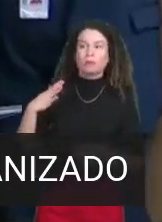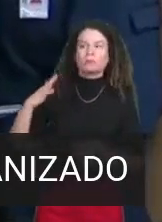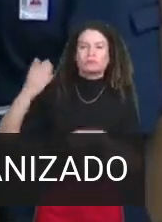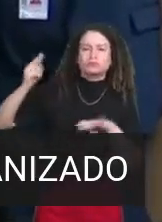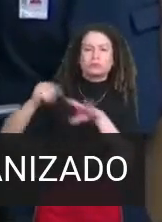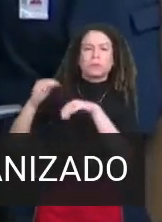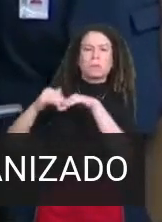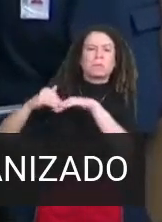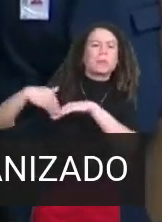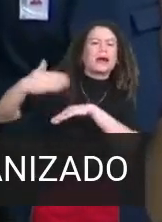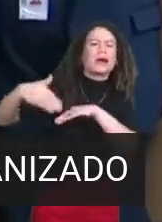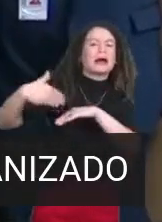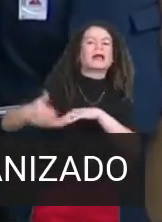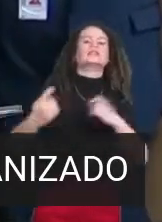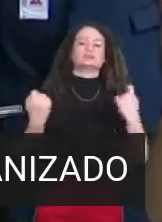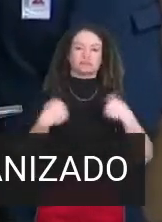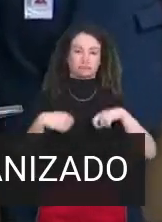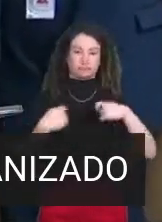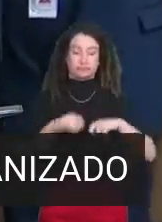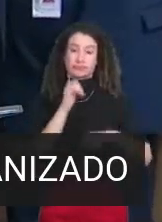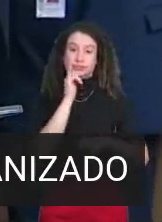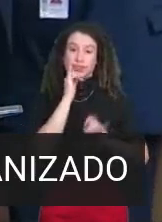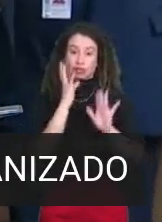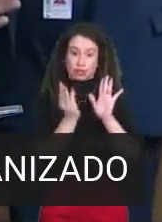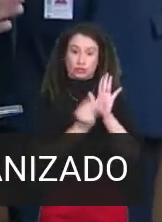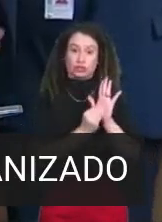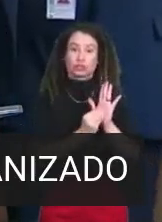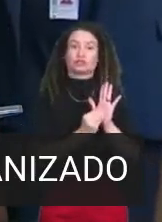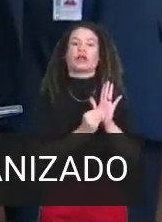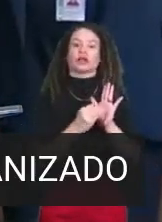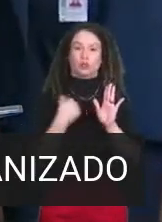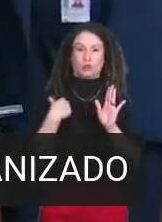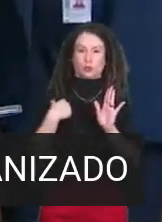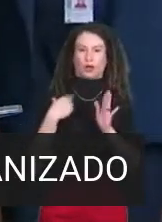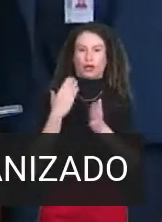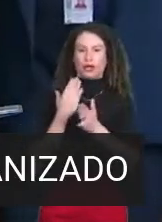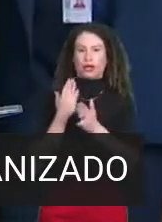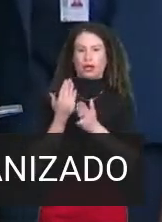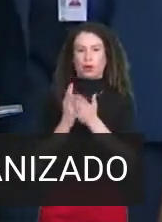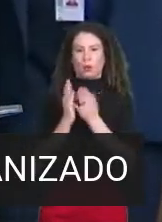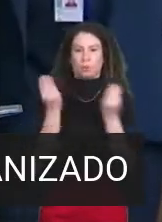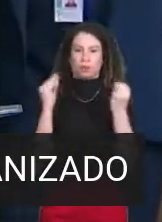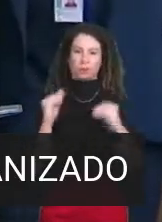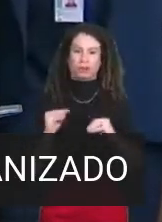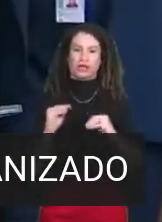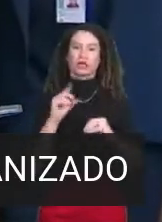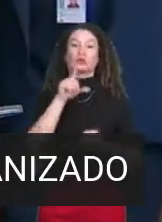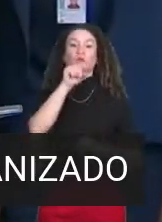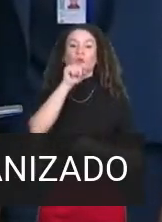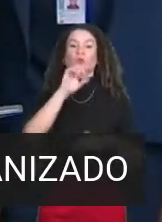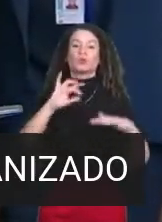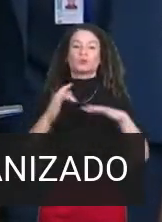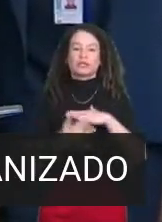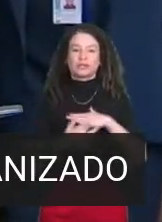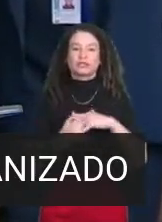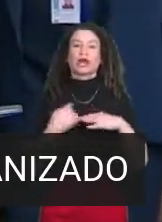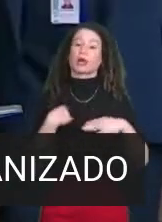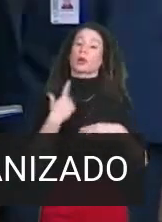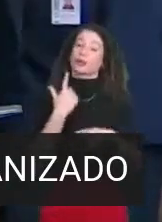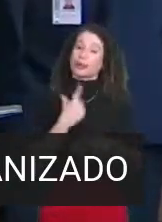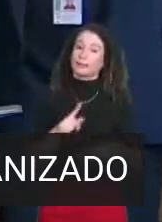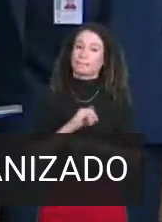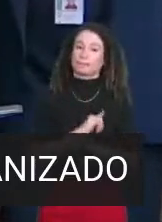Coloquei num dos meus, entre aspas, editoriais no Twitter e repito. É milenar